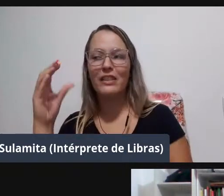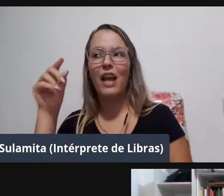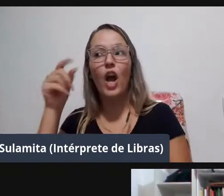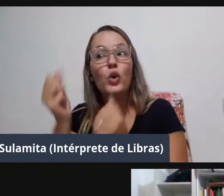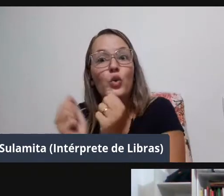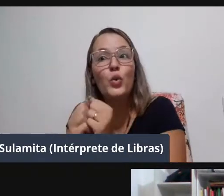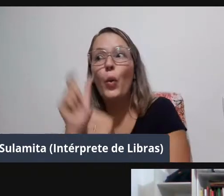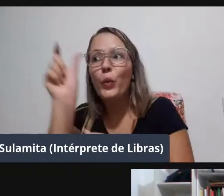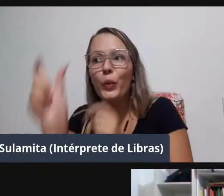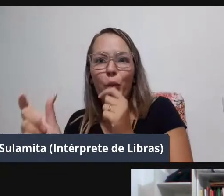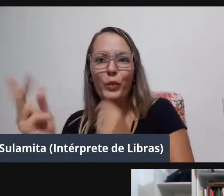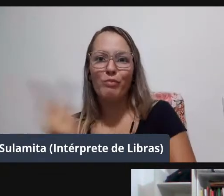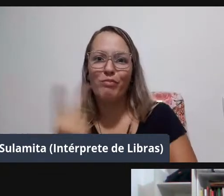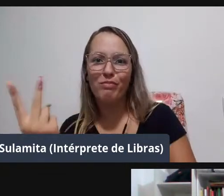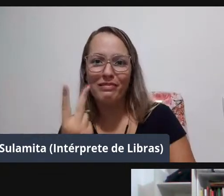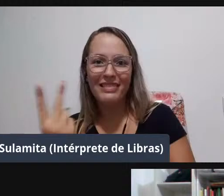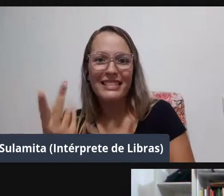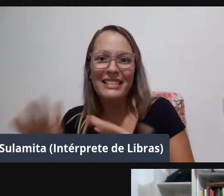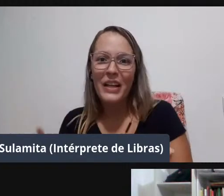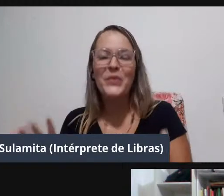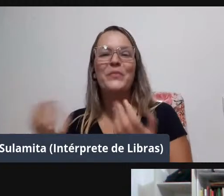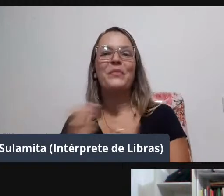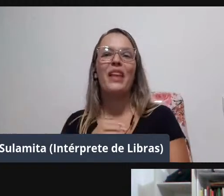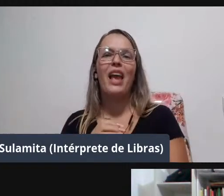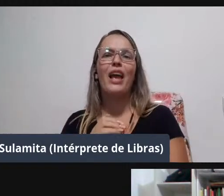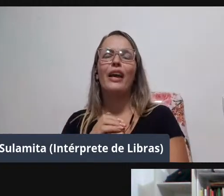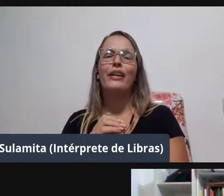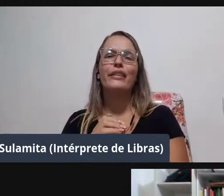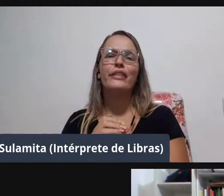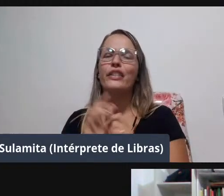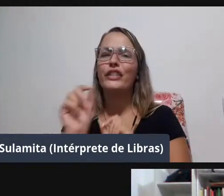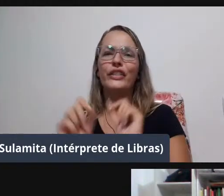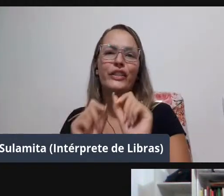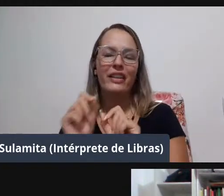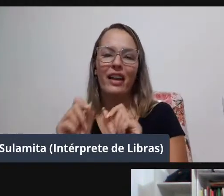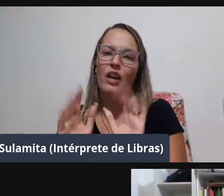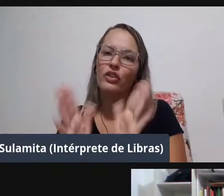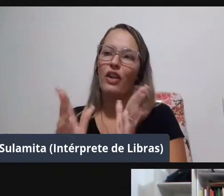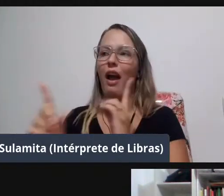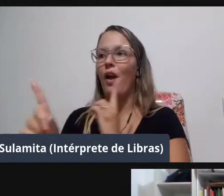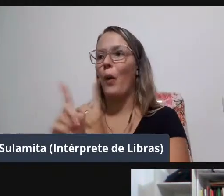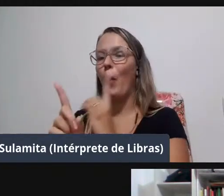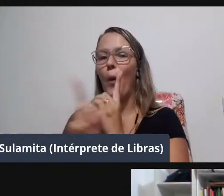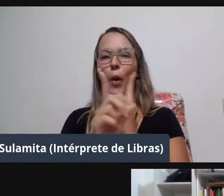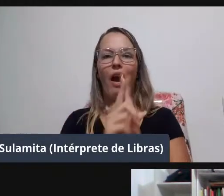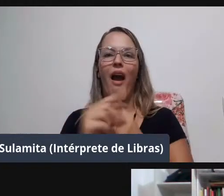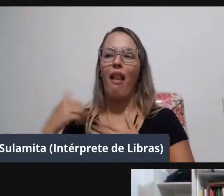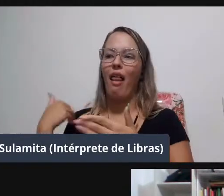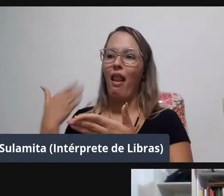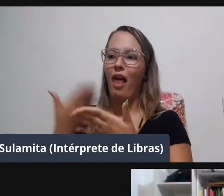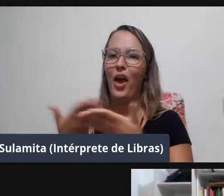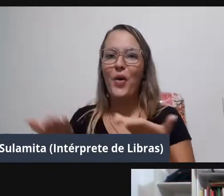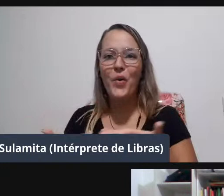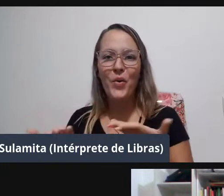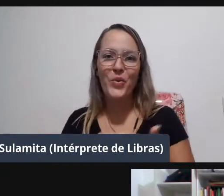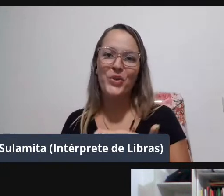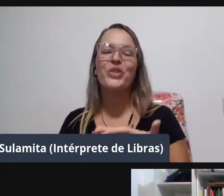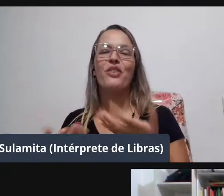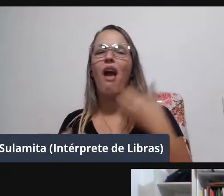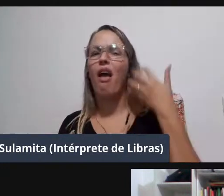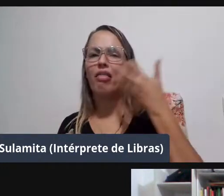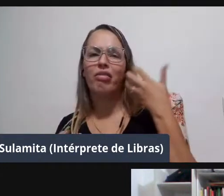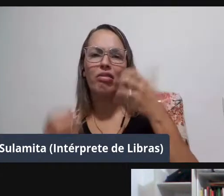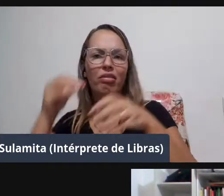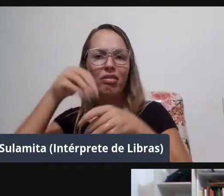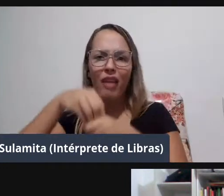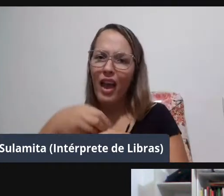lá com a minha trajetória. E a gente vem se esbarrando ao longo desses 20 anos, né, nos congressos, os encontros